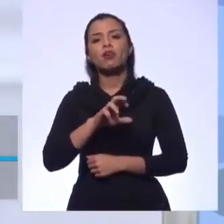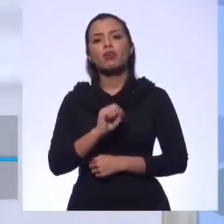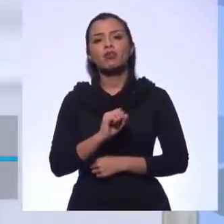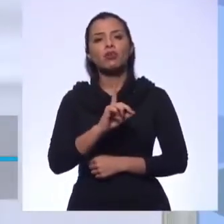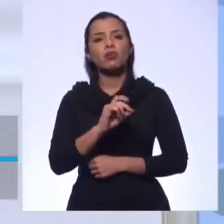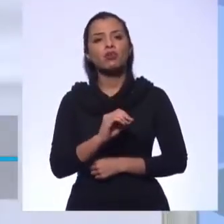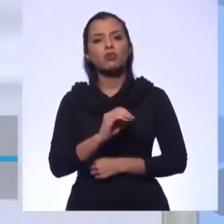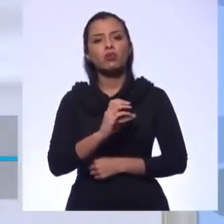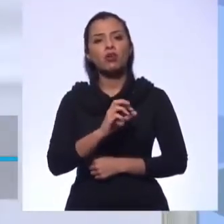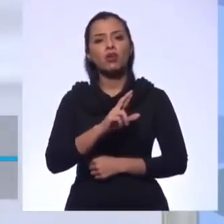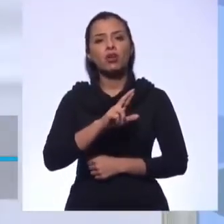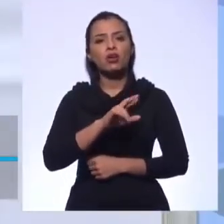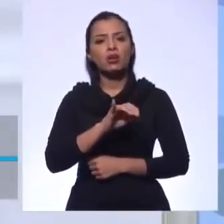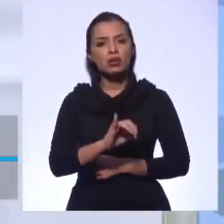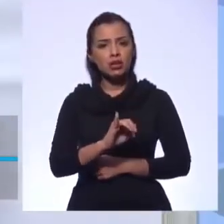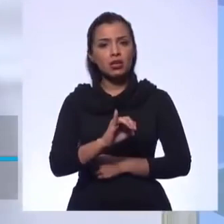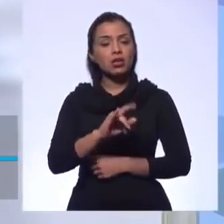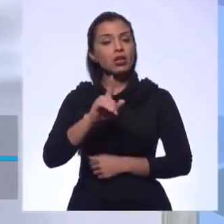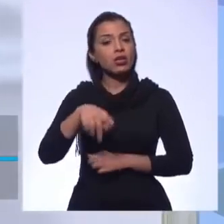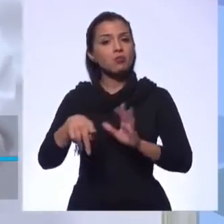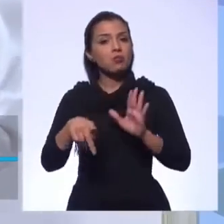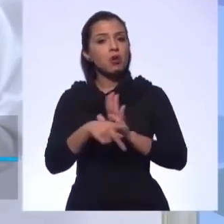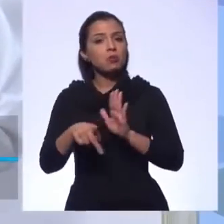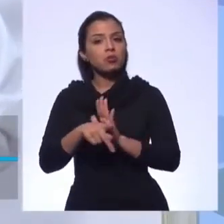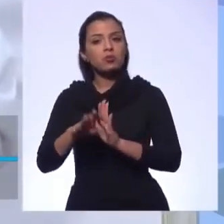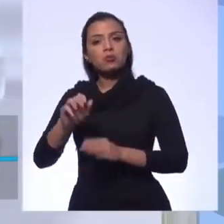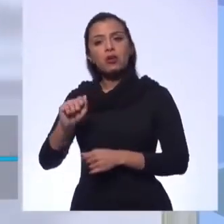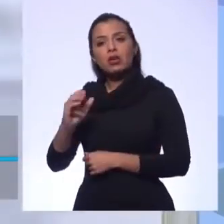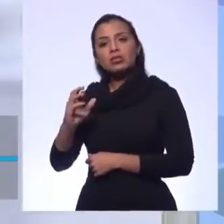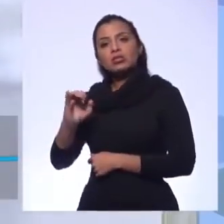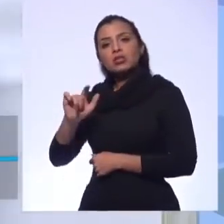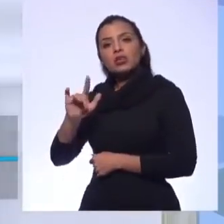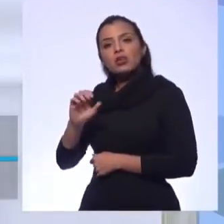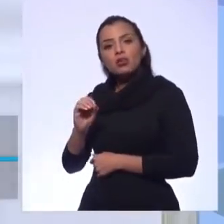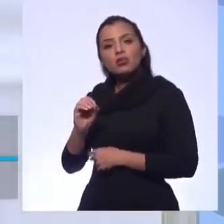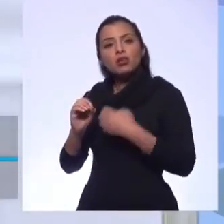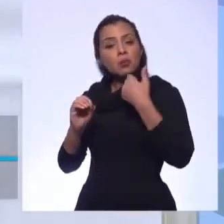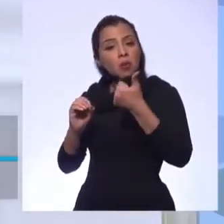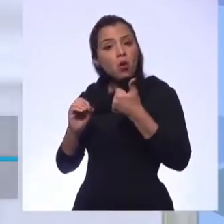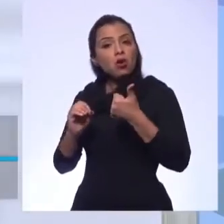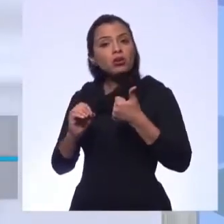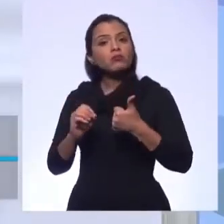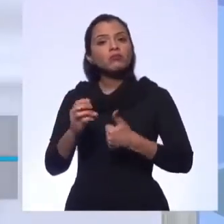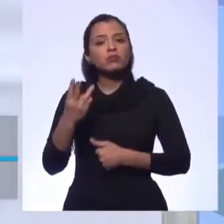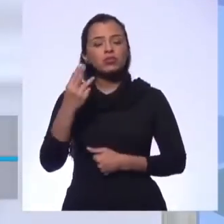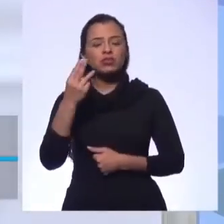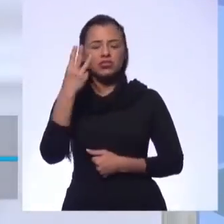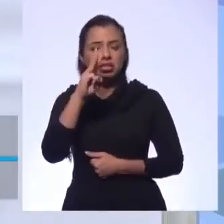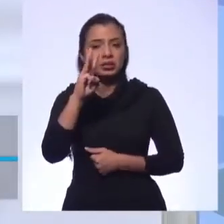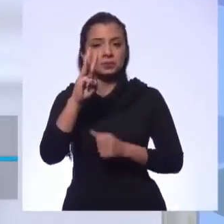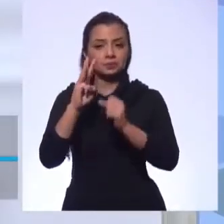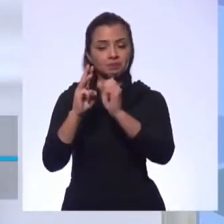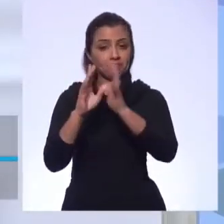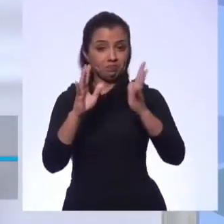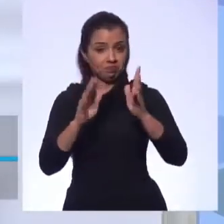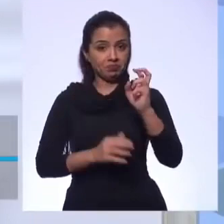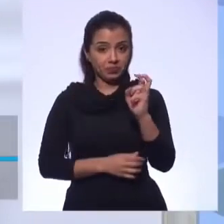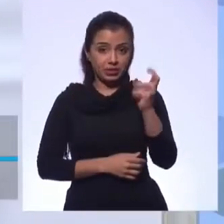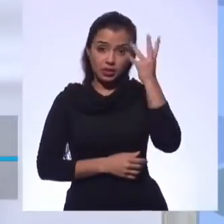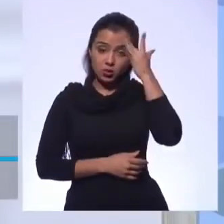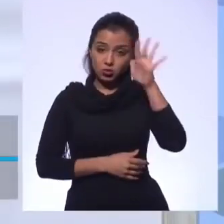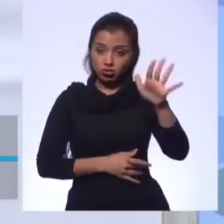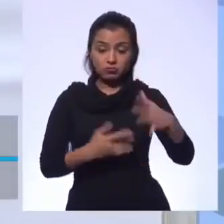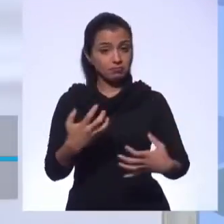um bastonete, né, de um bacilo, tá bom? De 3 a 5 dias para a infecção se